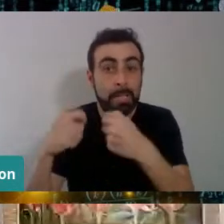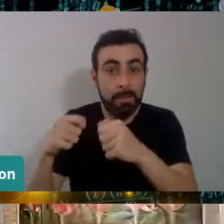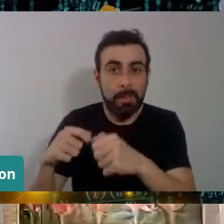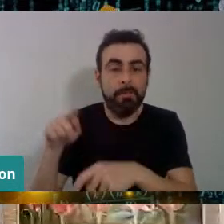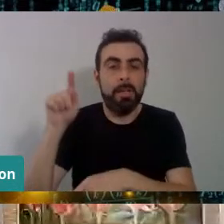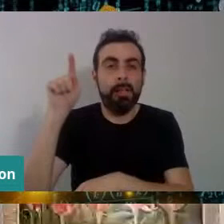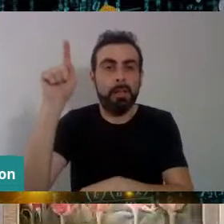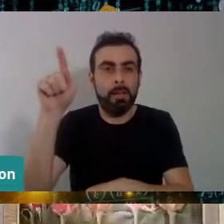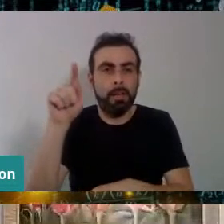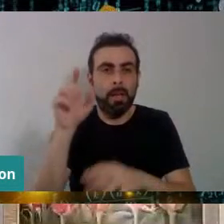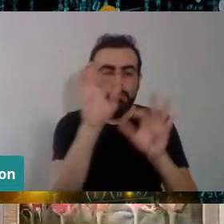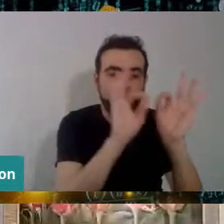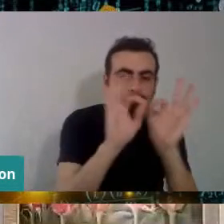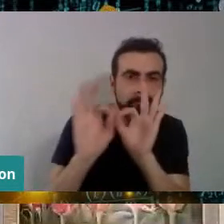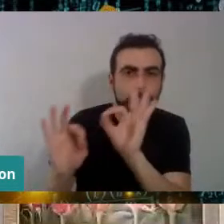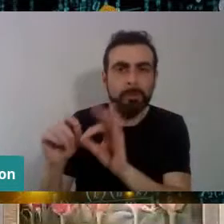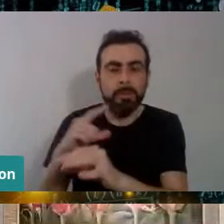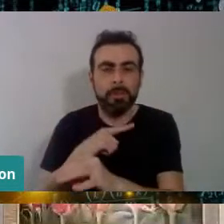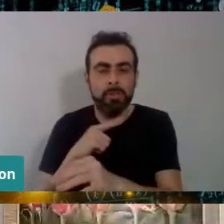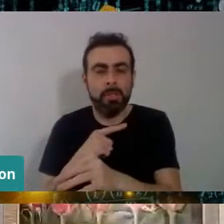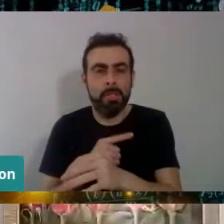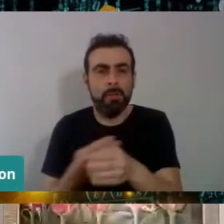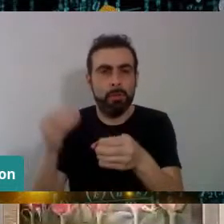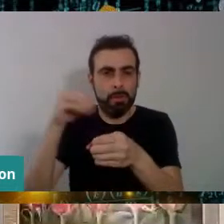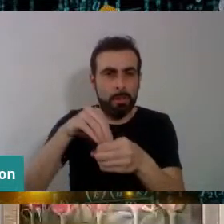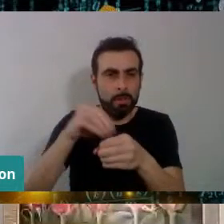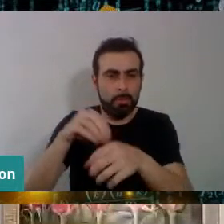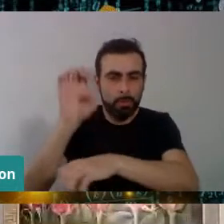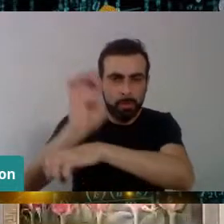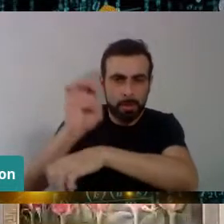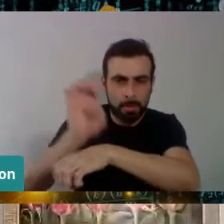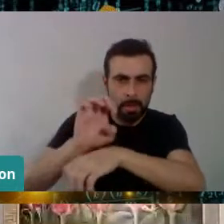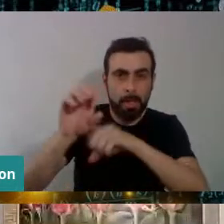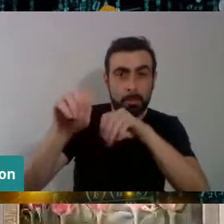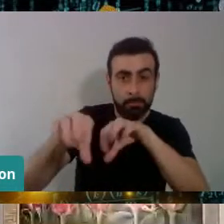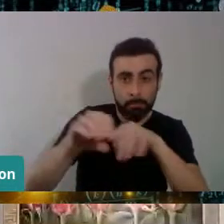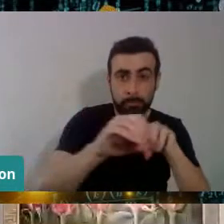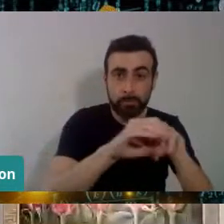Conselho Estadual de Educação, naquela época passava pelo Conselho Estadual de Educação, né?